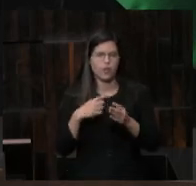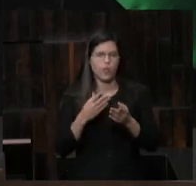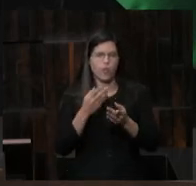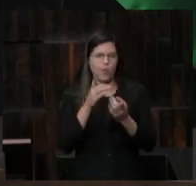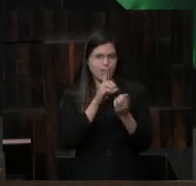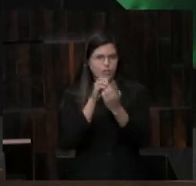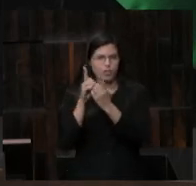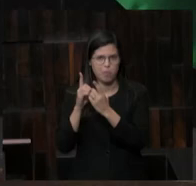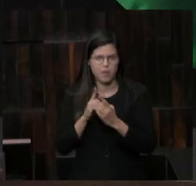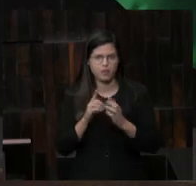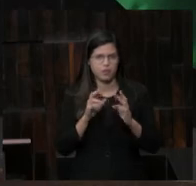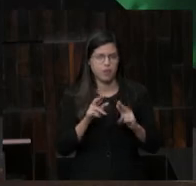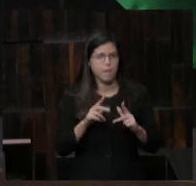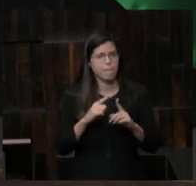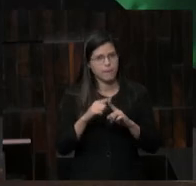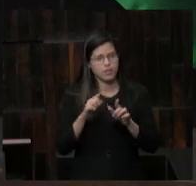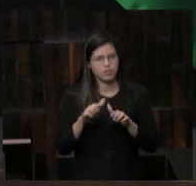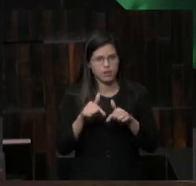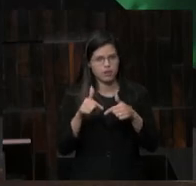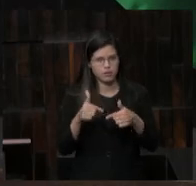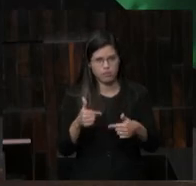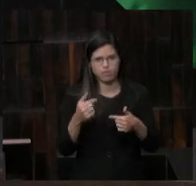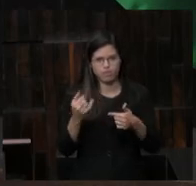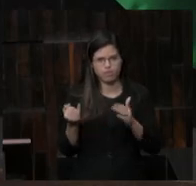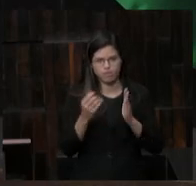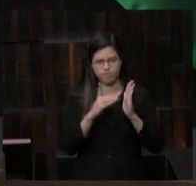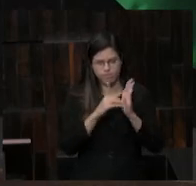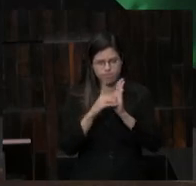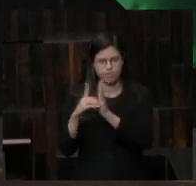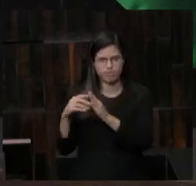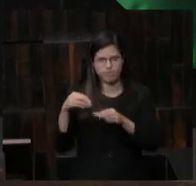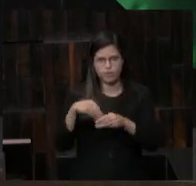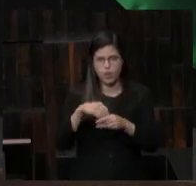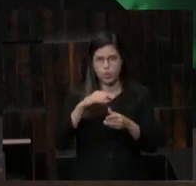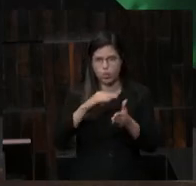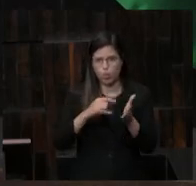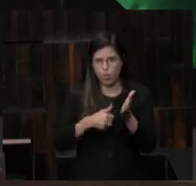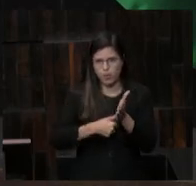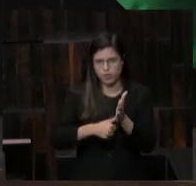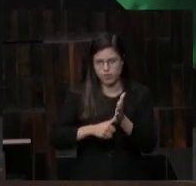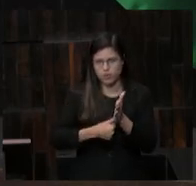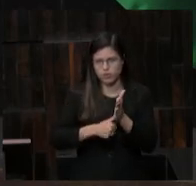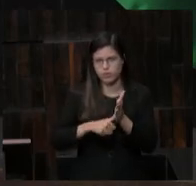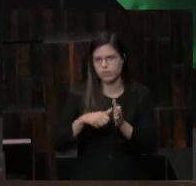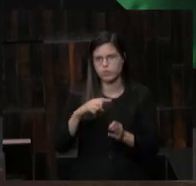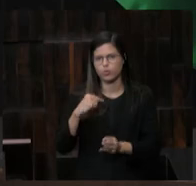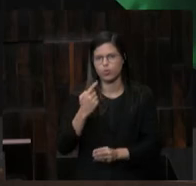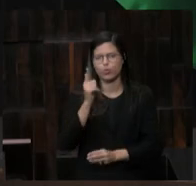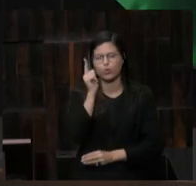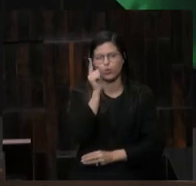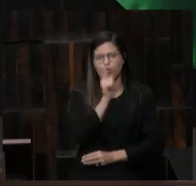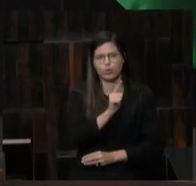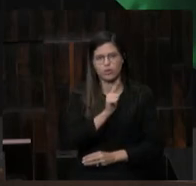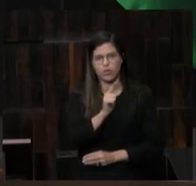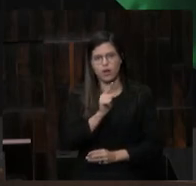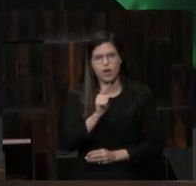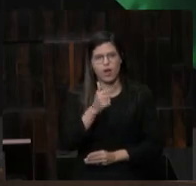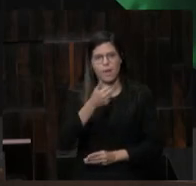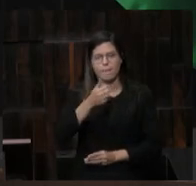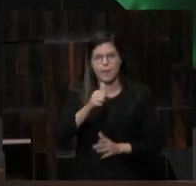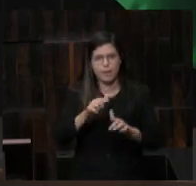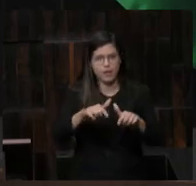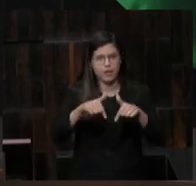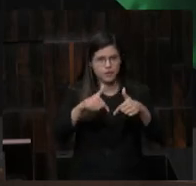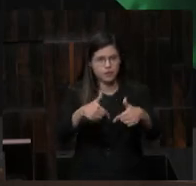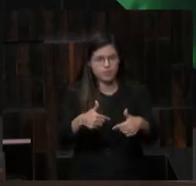estado dentro do DETRAN, que é o documento, que eu acho que é a partir do documento de identidade que a gente consegue, é o primeiro passo, né,